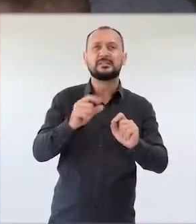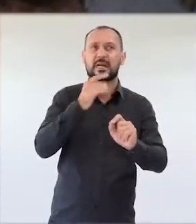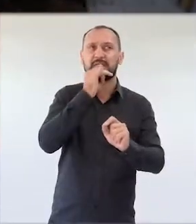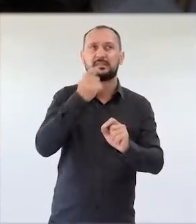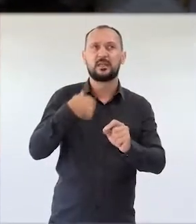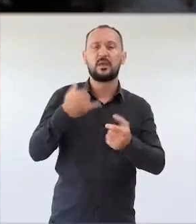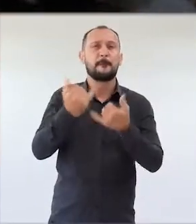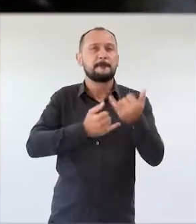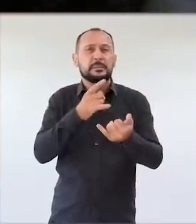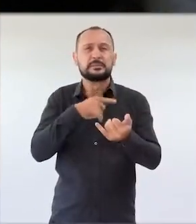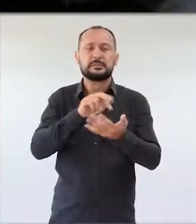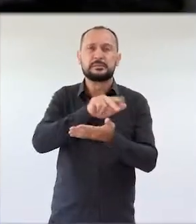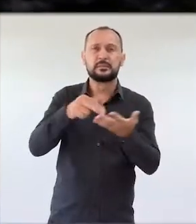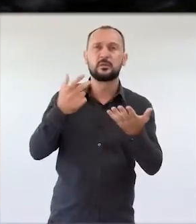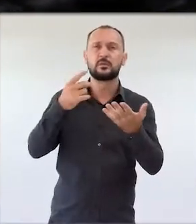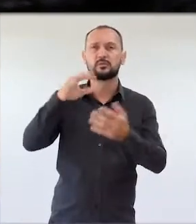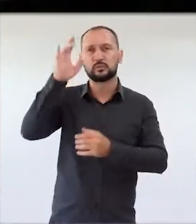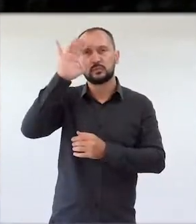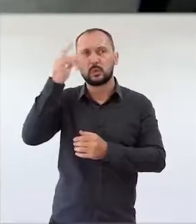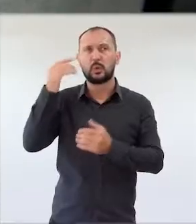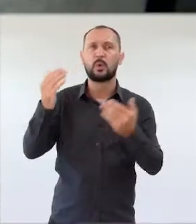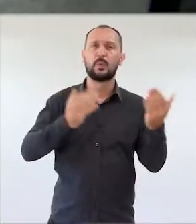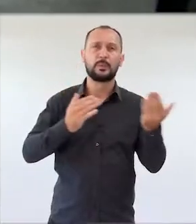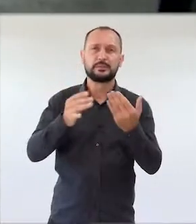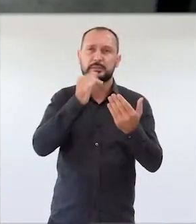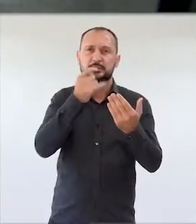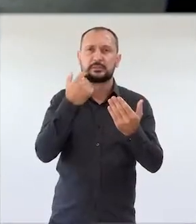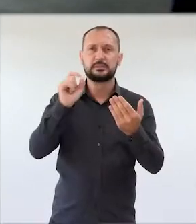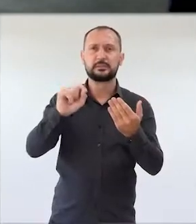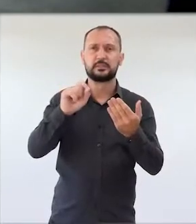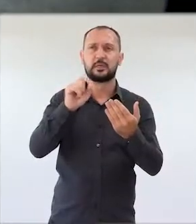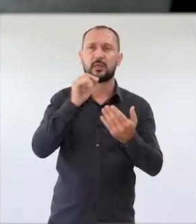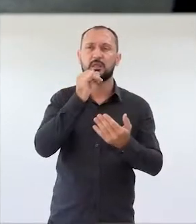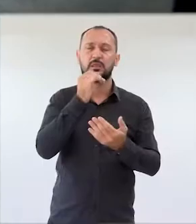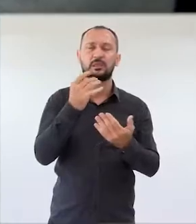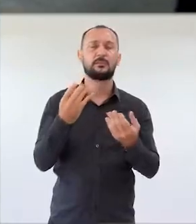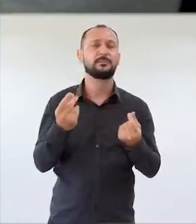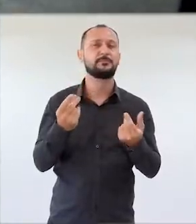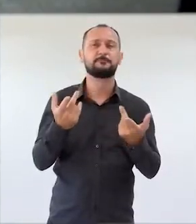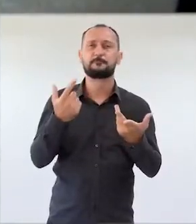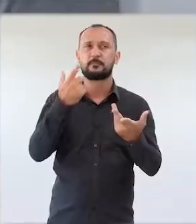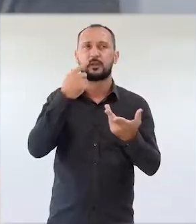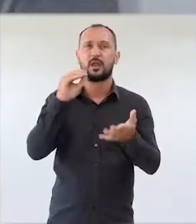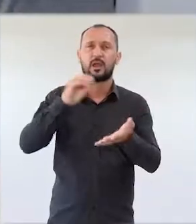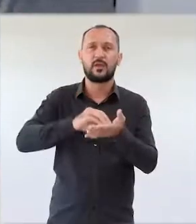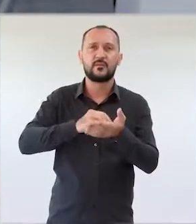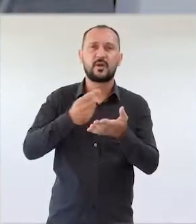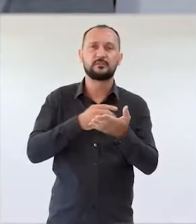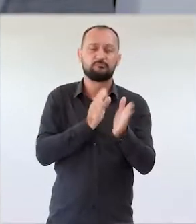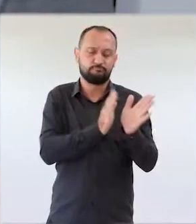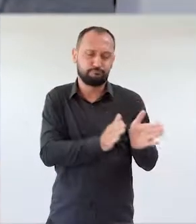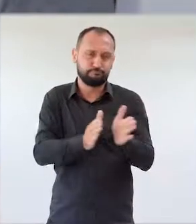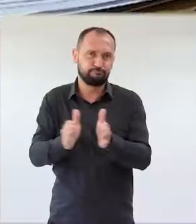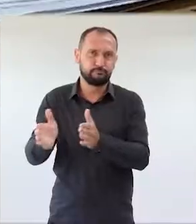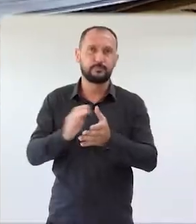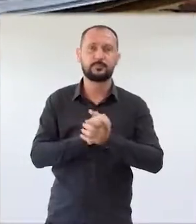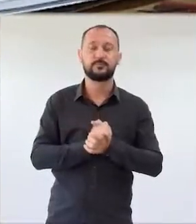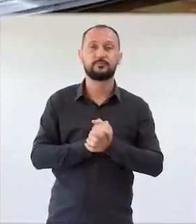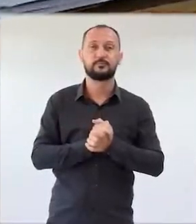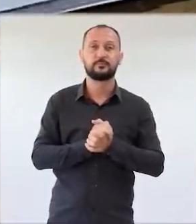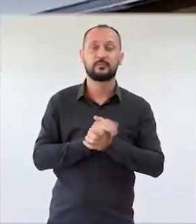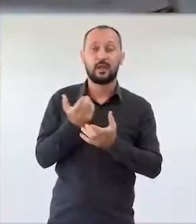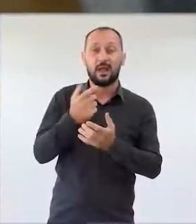surrealista, brinca um pouco também com essa coisa do sonho, do psicológico, né? Ele chama A Ausente Ordem das Coisas.